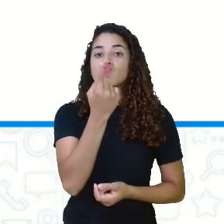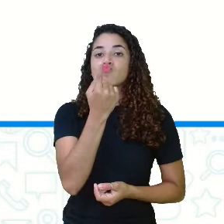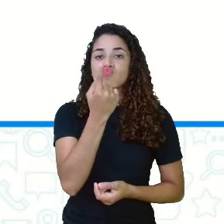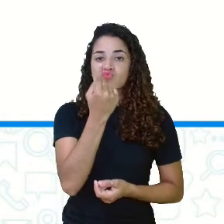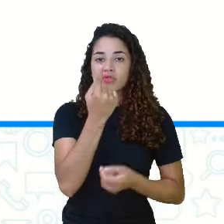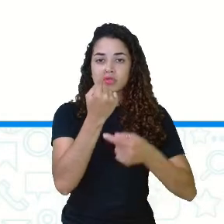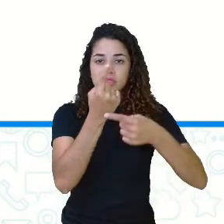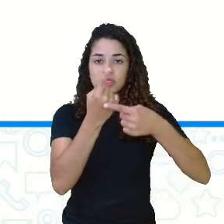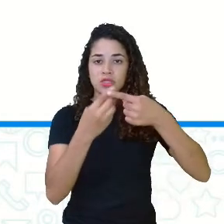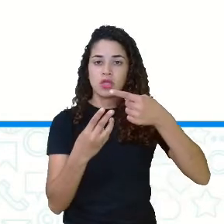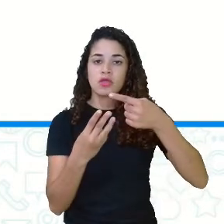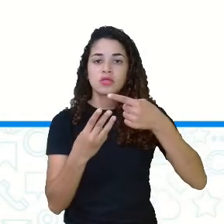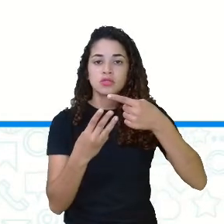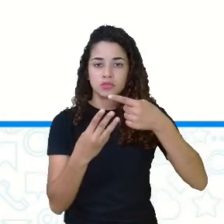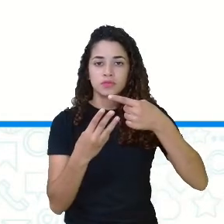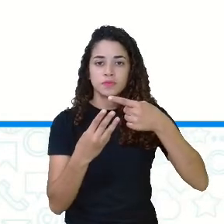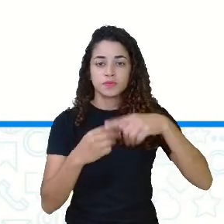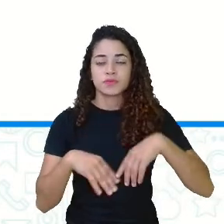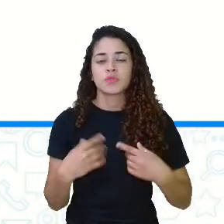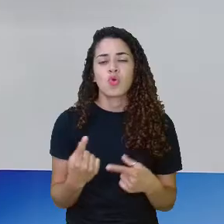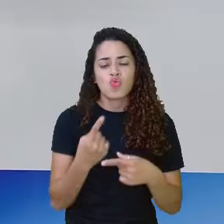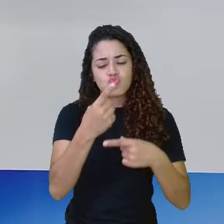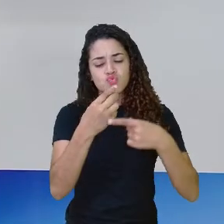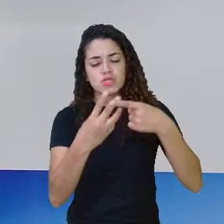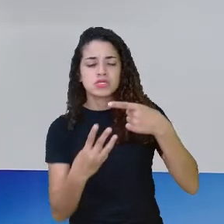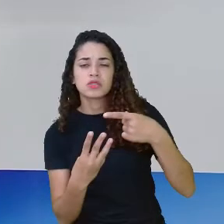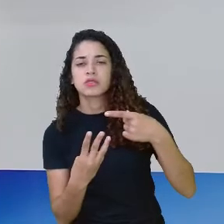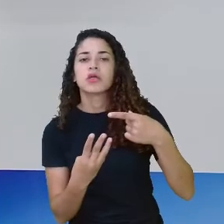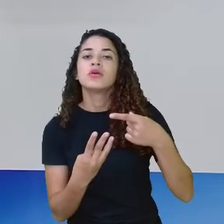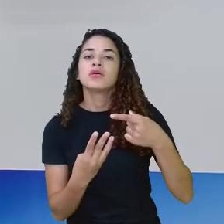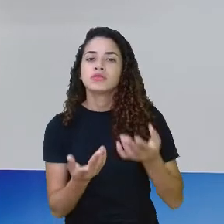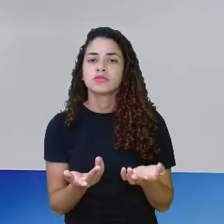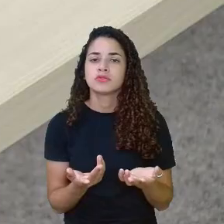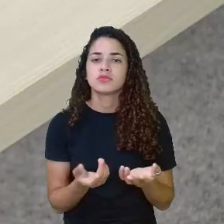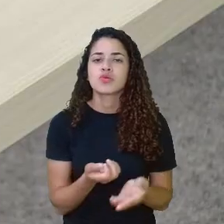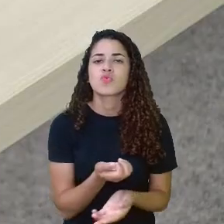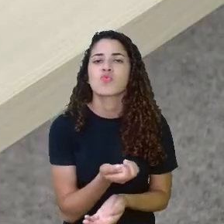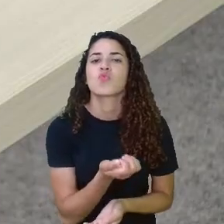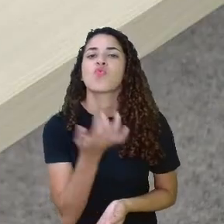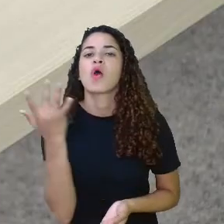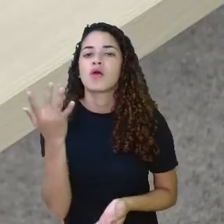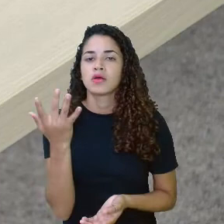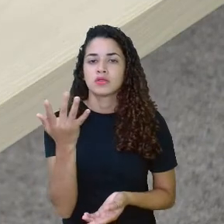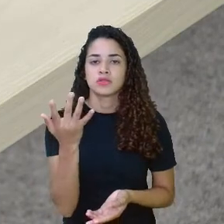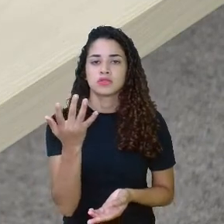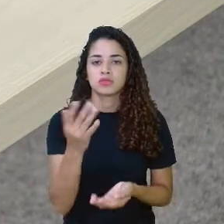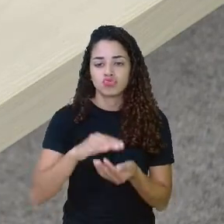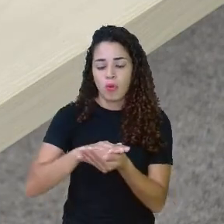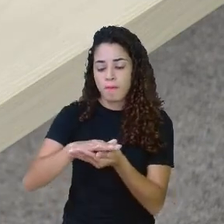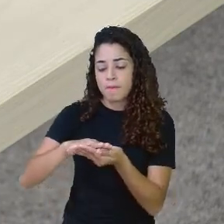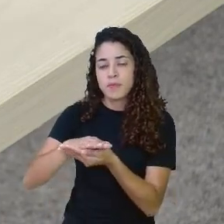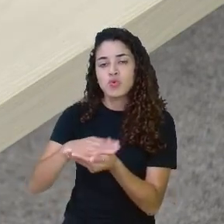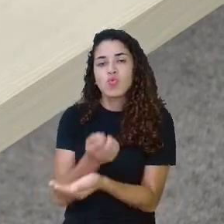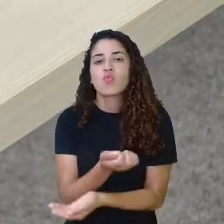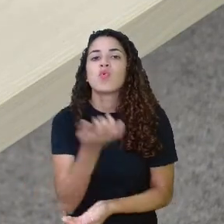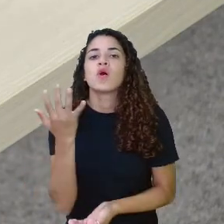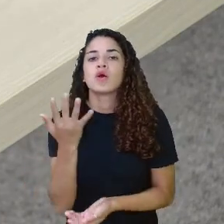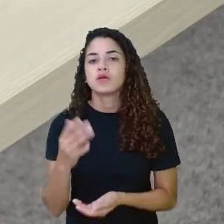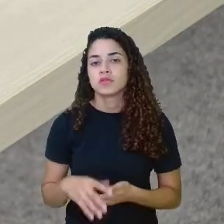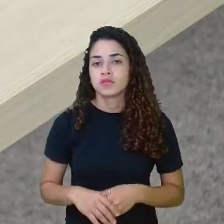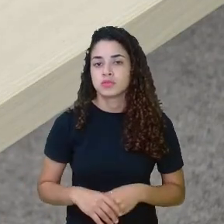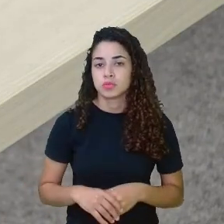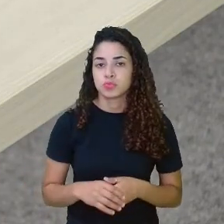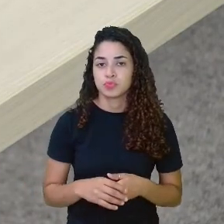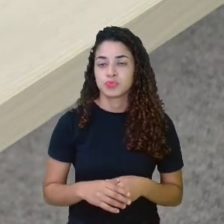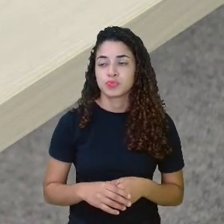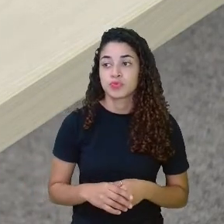E aí, minha gente, 1/3 dessa fração são quantos beijinhos que tem aqui num pedaço dessa